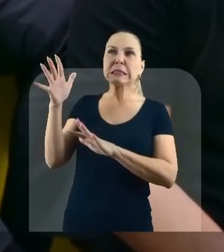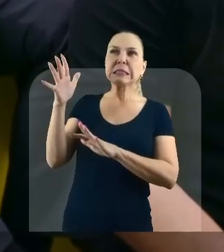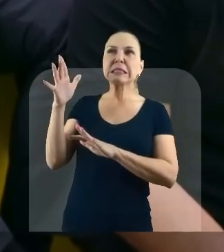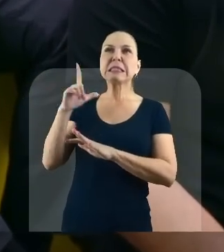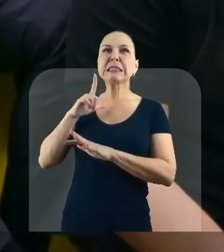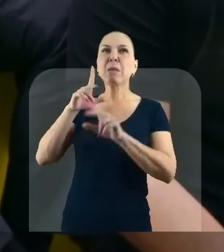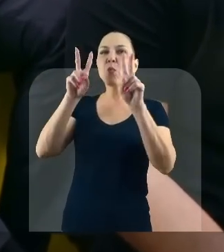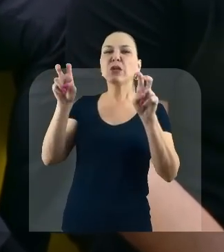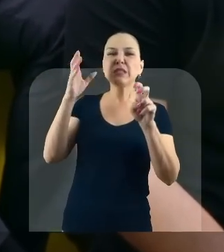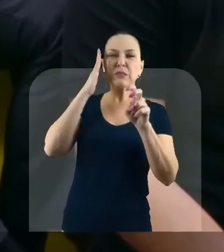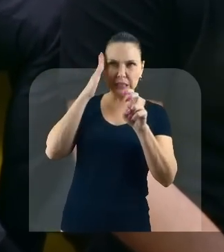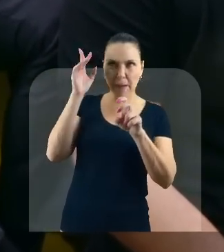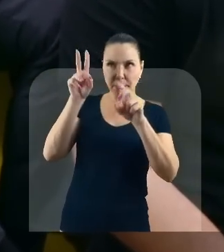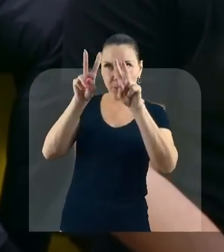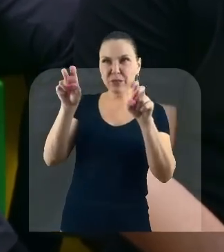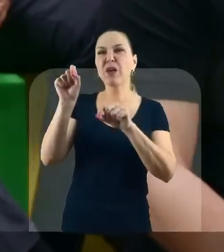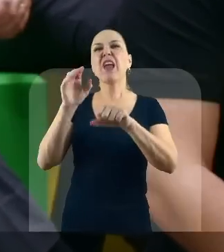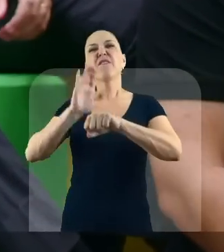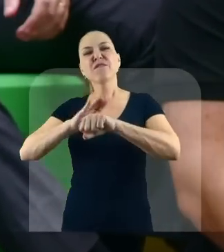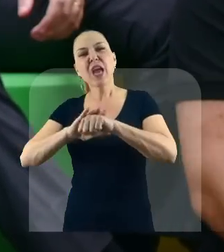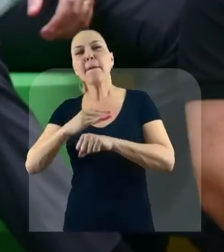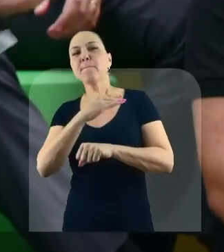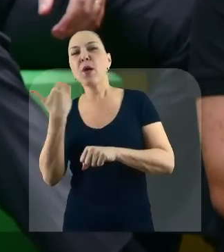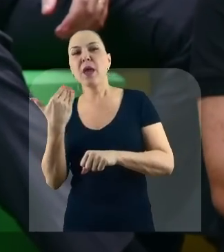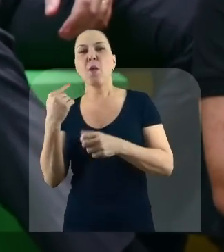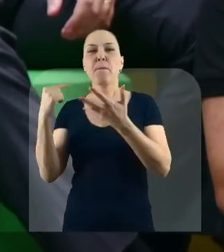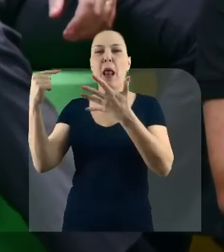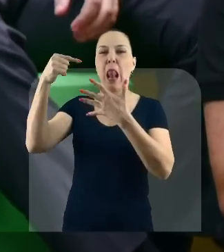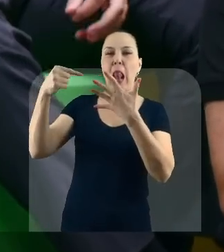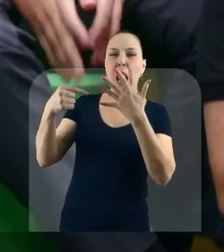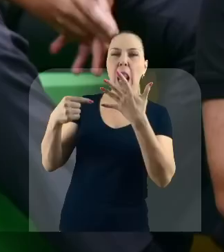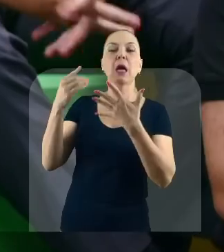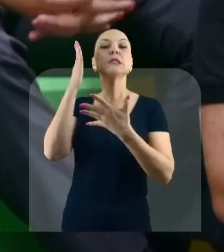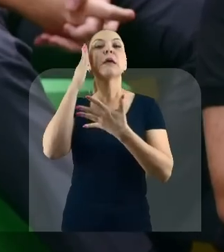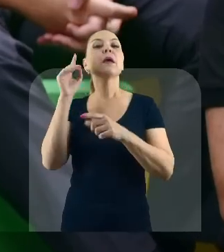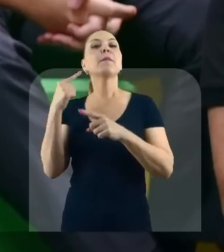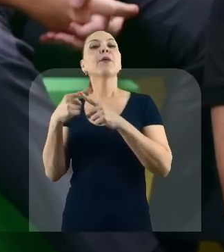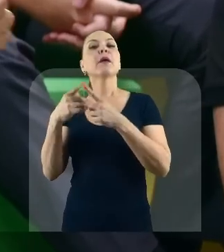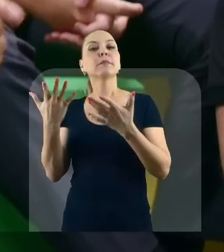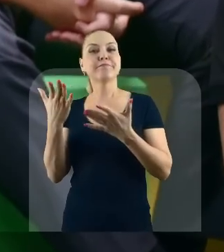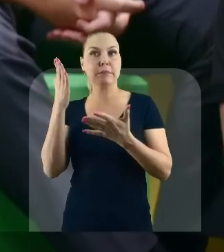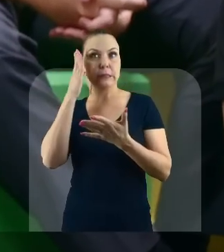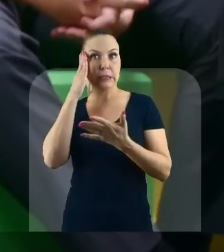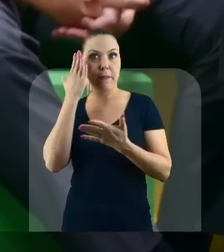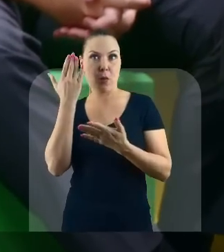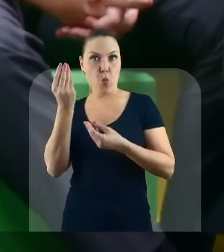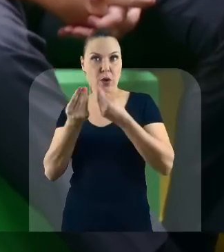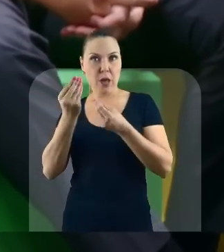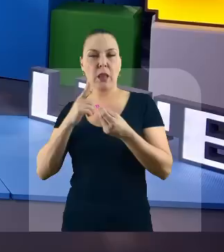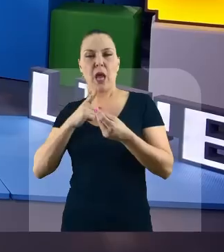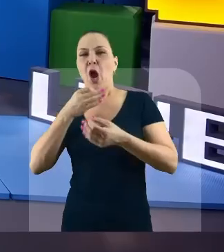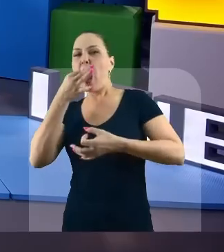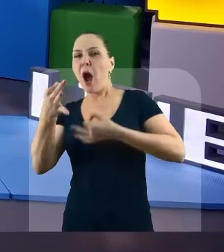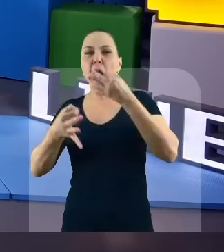Mas tem um motivo, tá? Aí você tem que saber o motivo, quem fez, por que Stalin fez, etc. Isso que vocês falaram de estudar, vocês